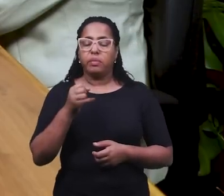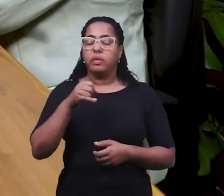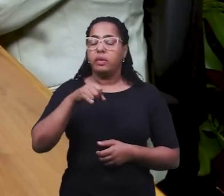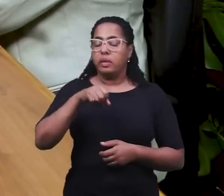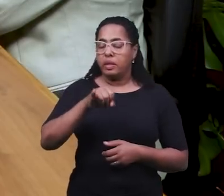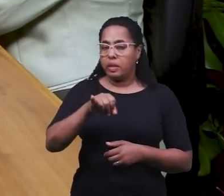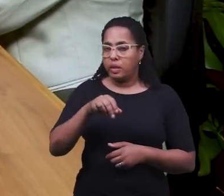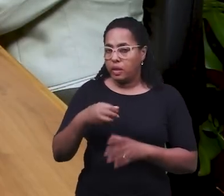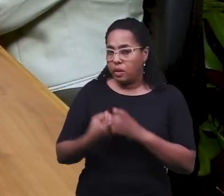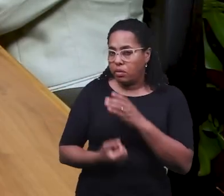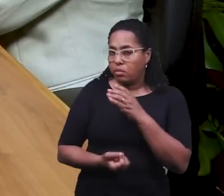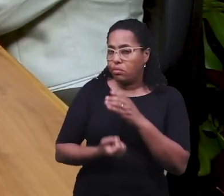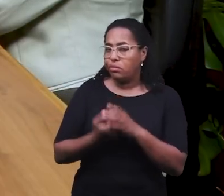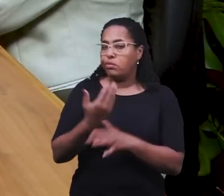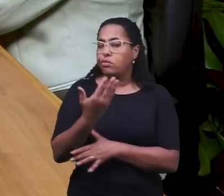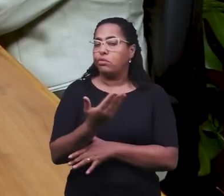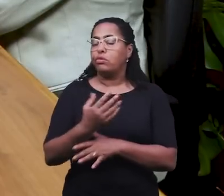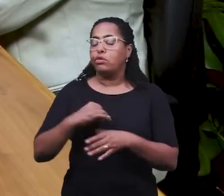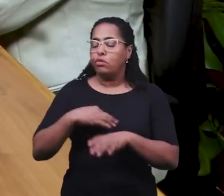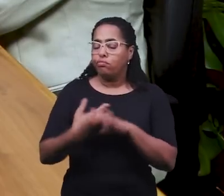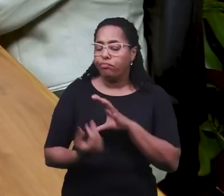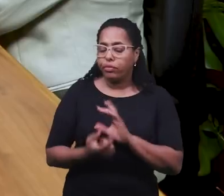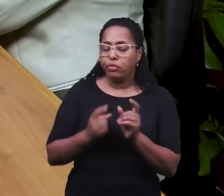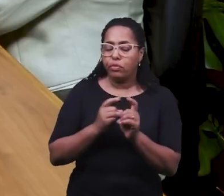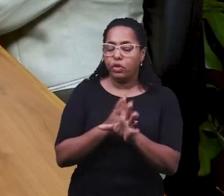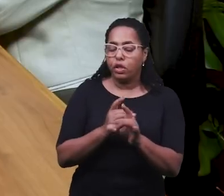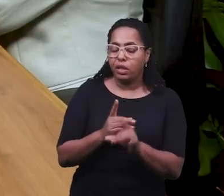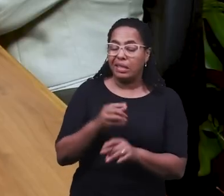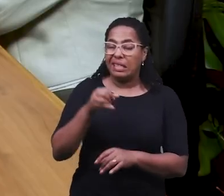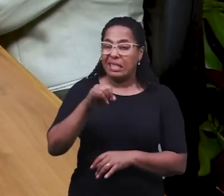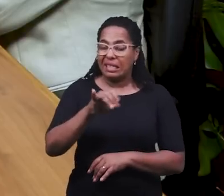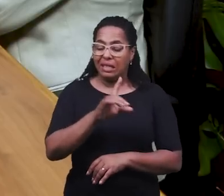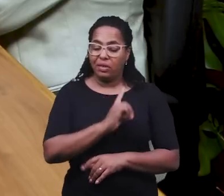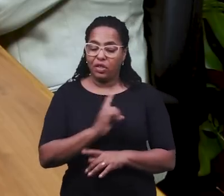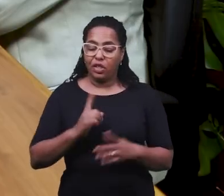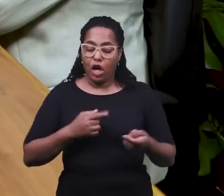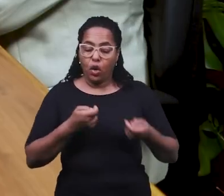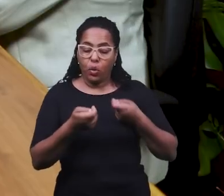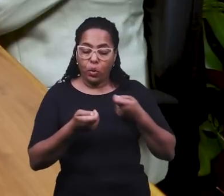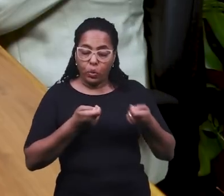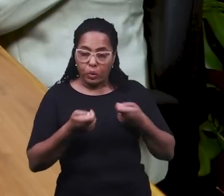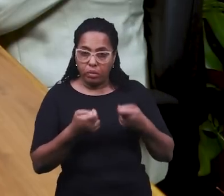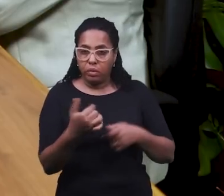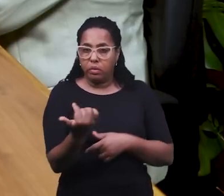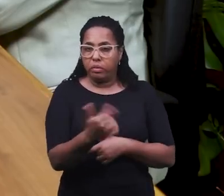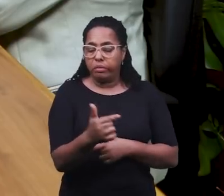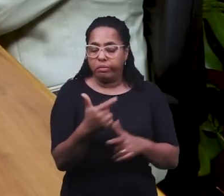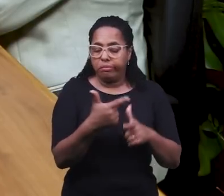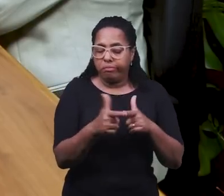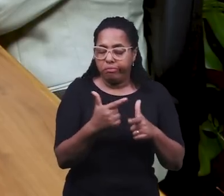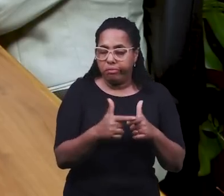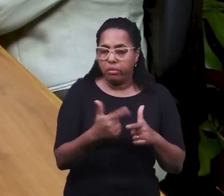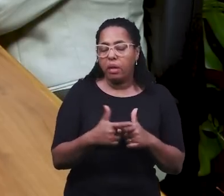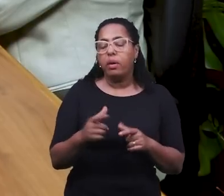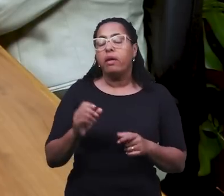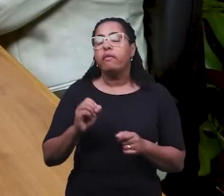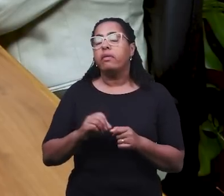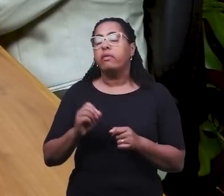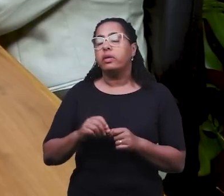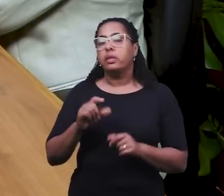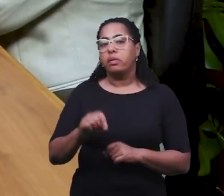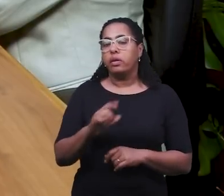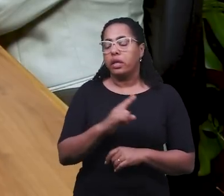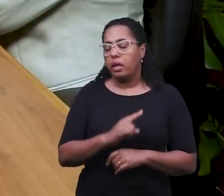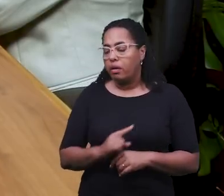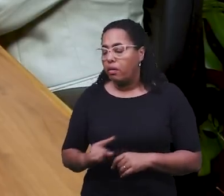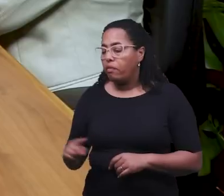exemplo, surgiu um aspecto doutrinário importante, se ele não conseguiu dominar isso bem, mas ele está com um problema aqui, nisso, o que